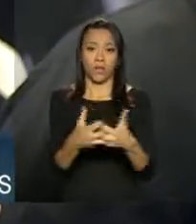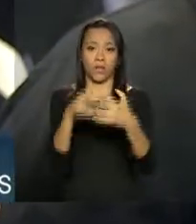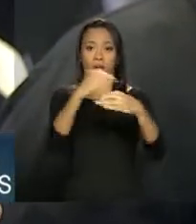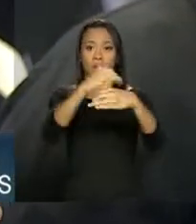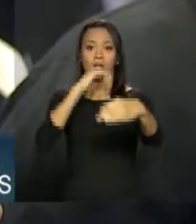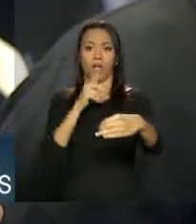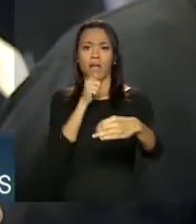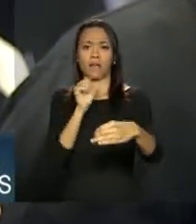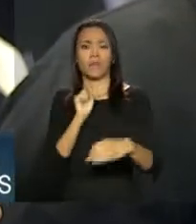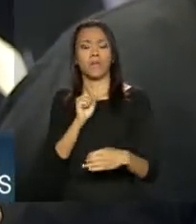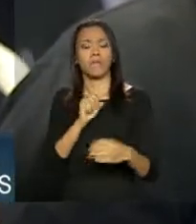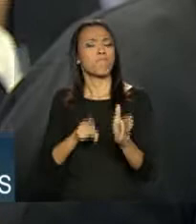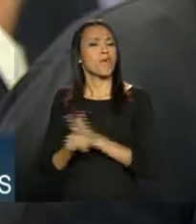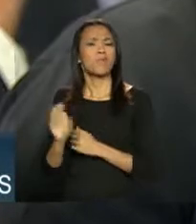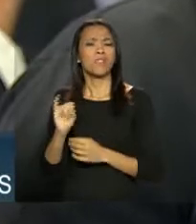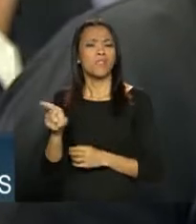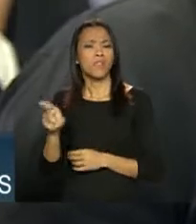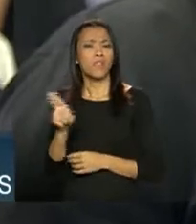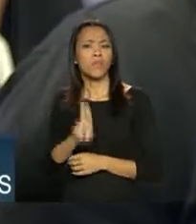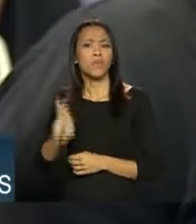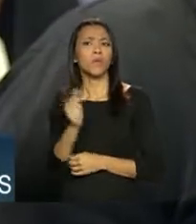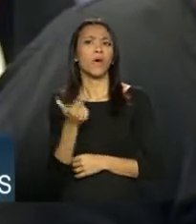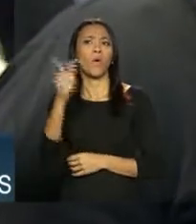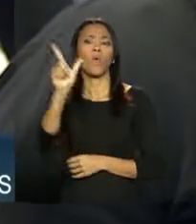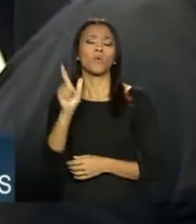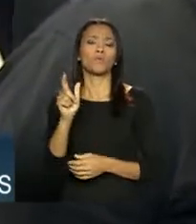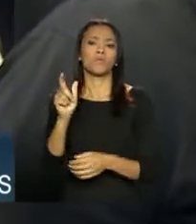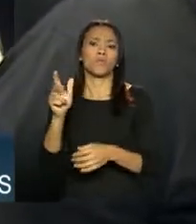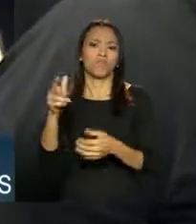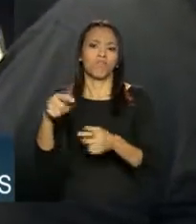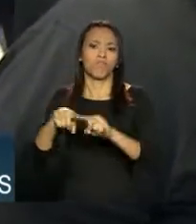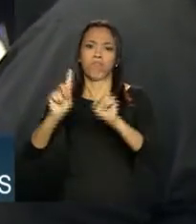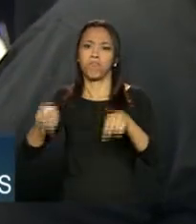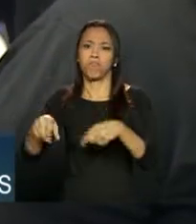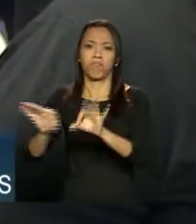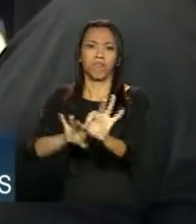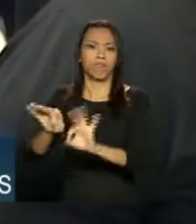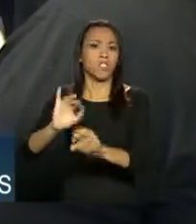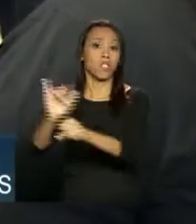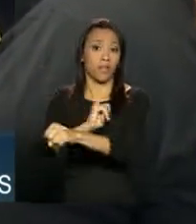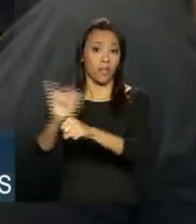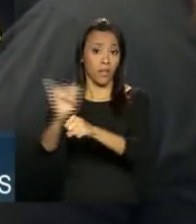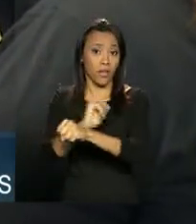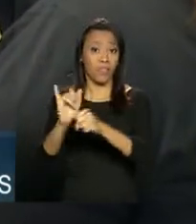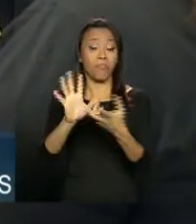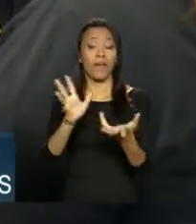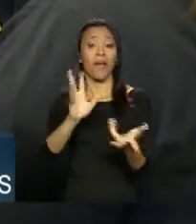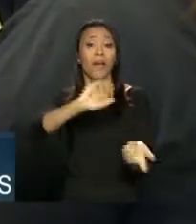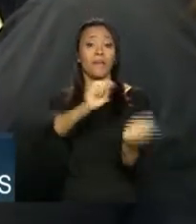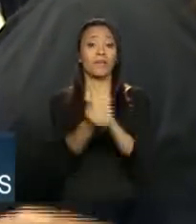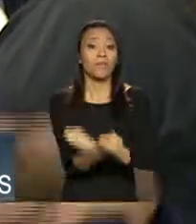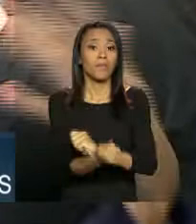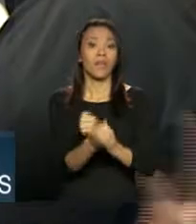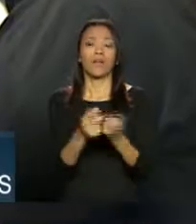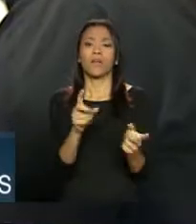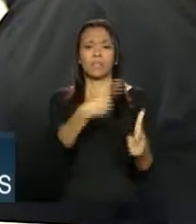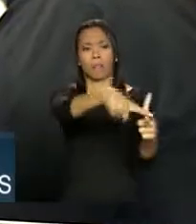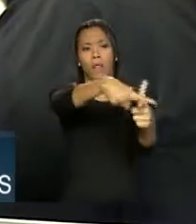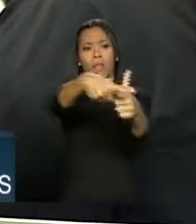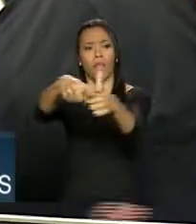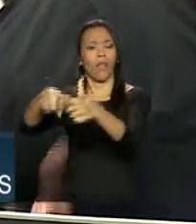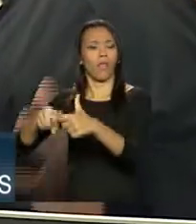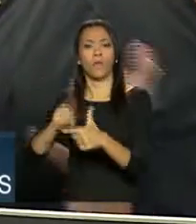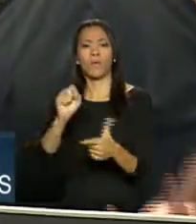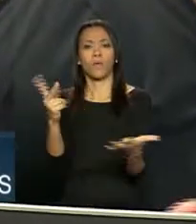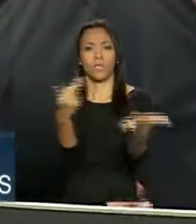com um plano estratégico para adaptação e mitigação desse cenário que aí